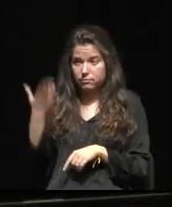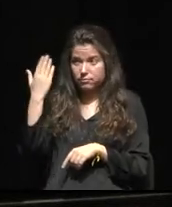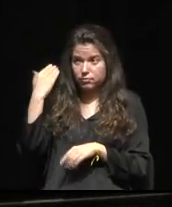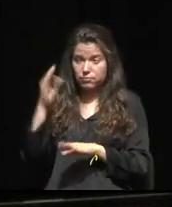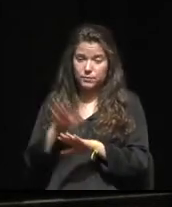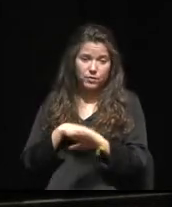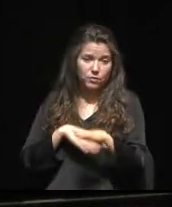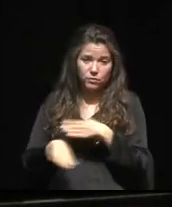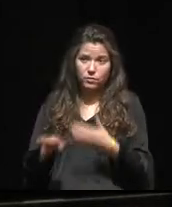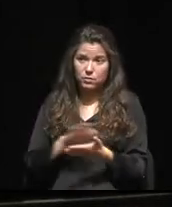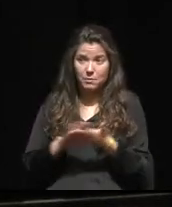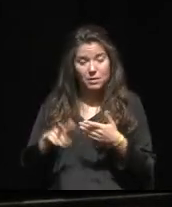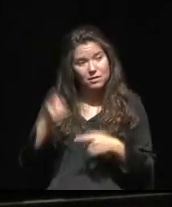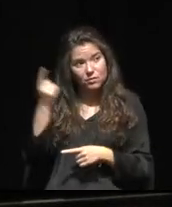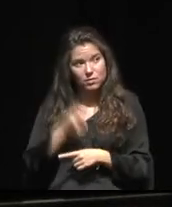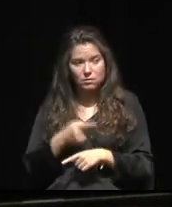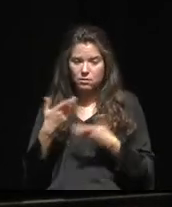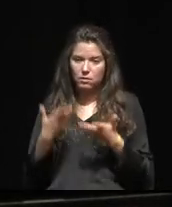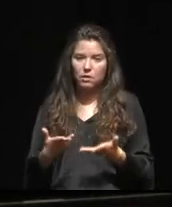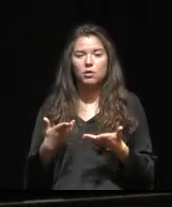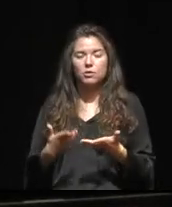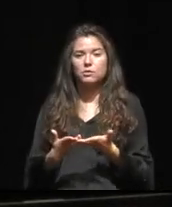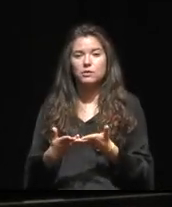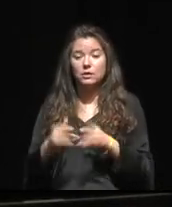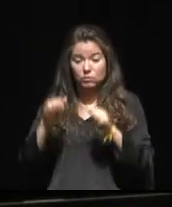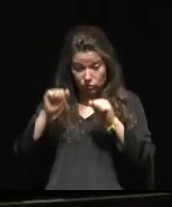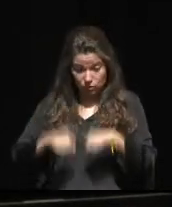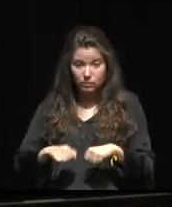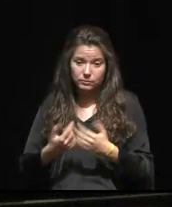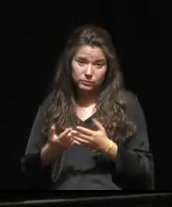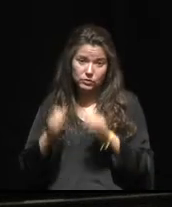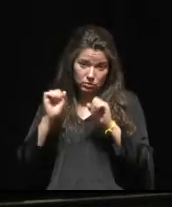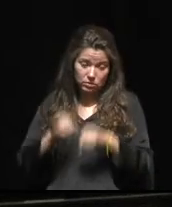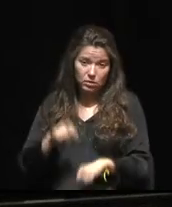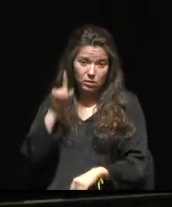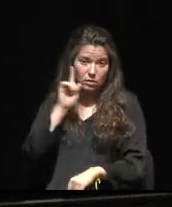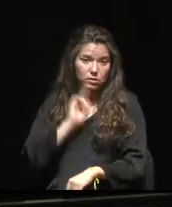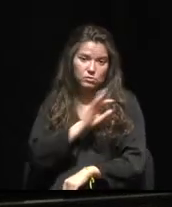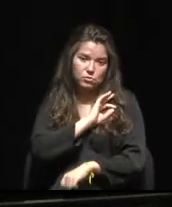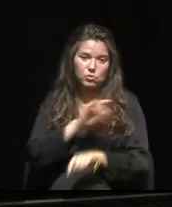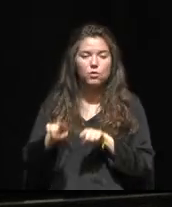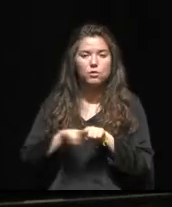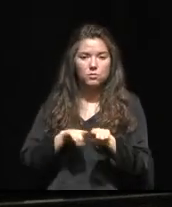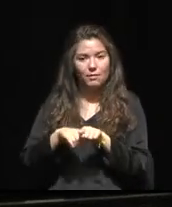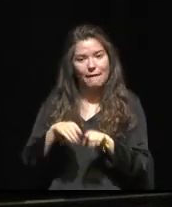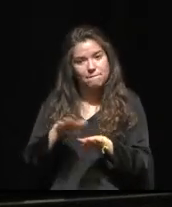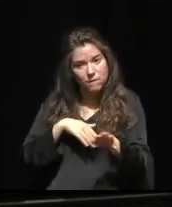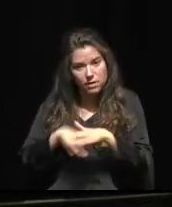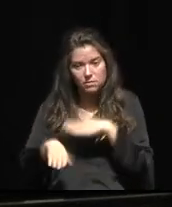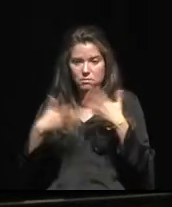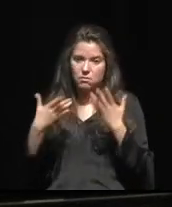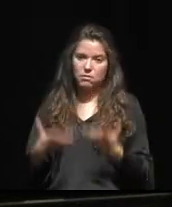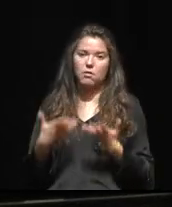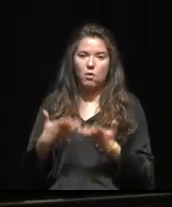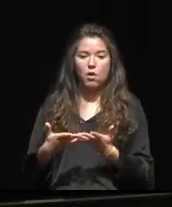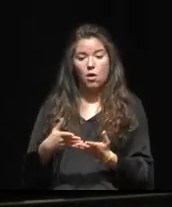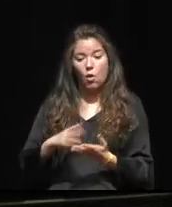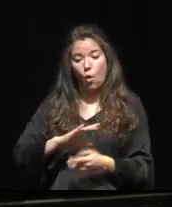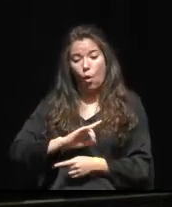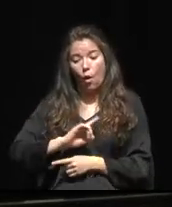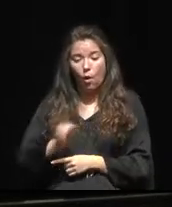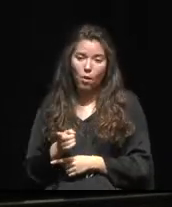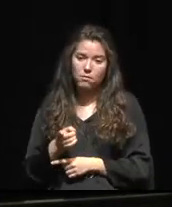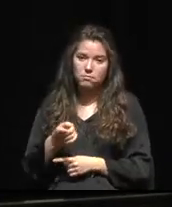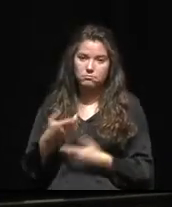nunca farão mas ex seria agora sim Isto sim senhora deputada é agir agora ou já como